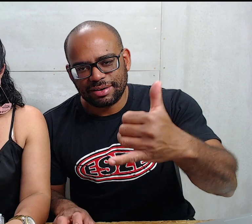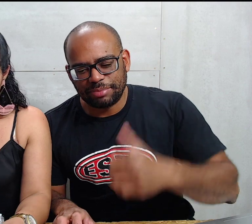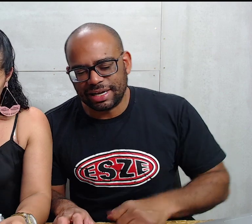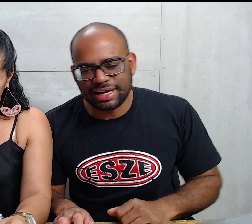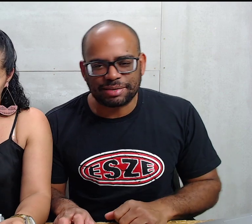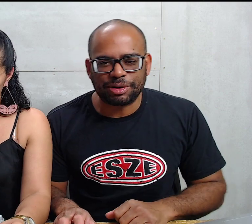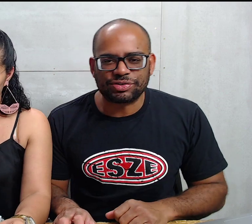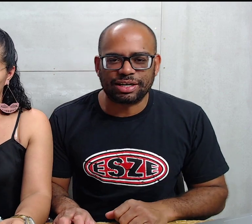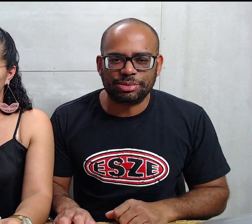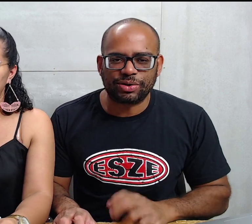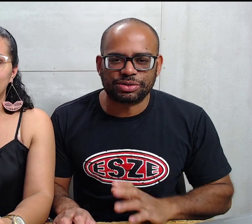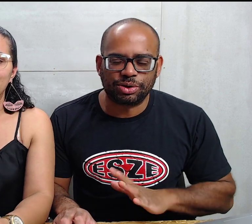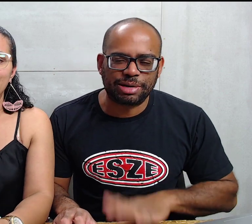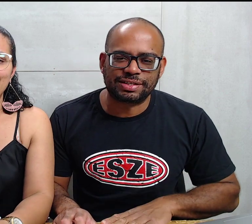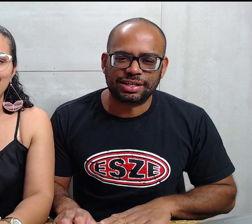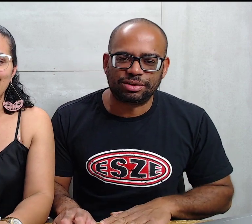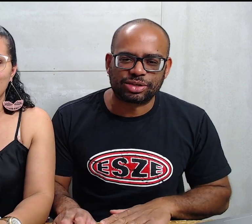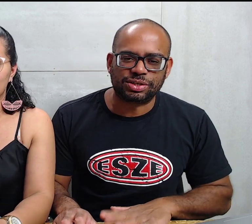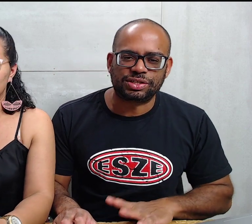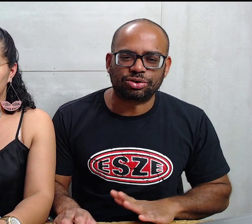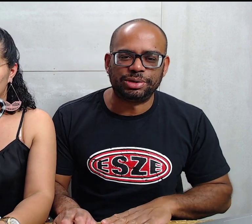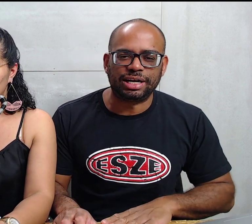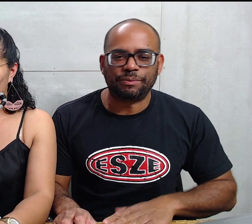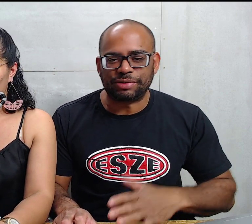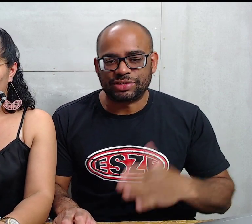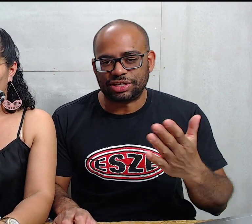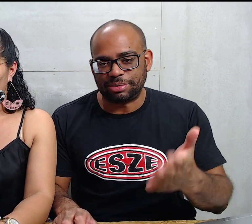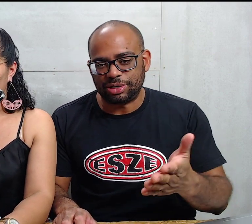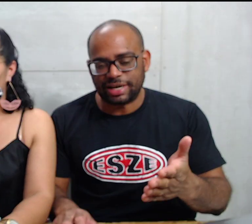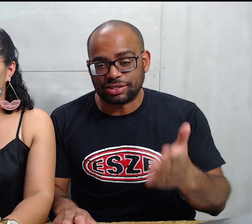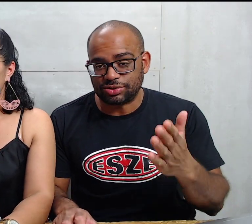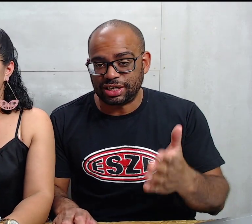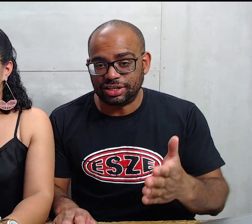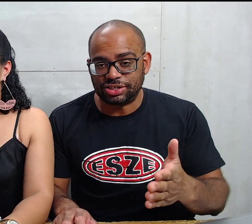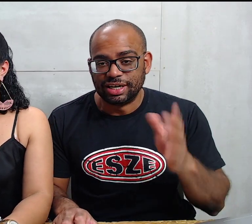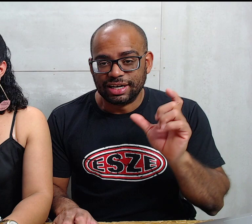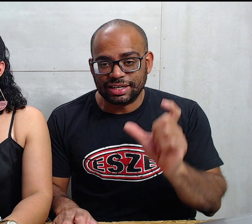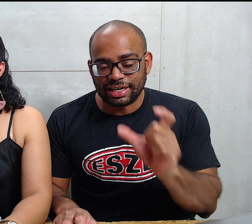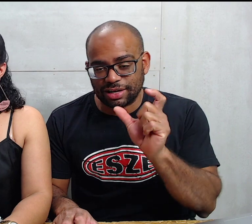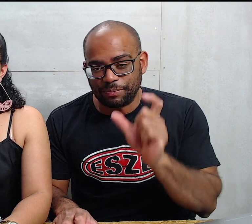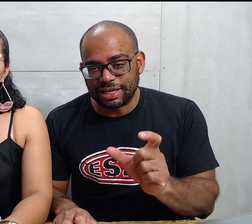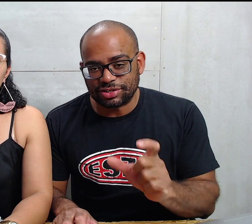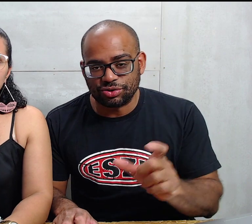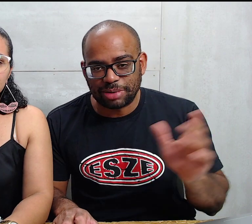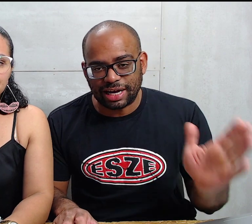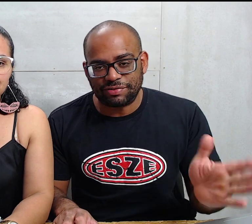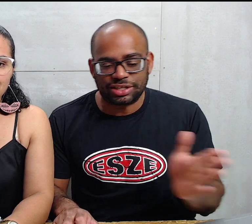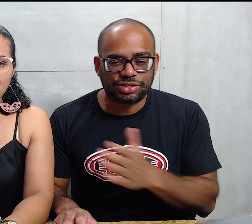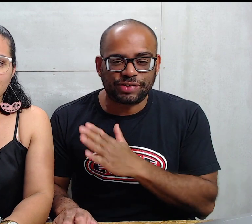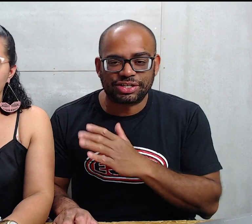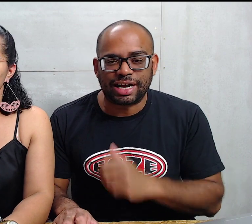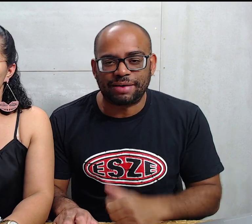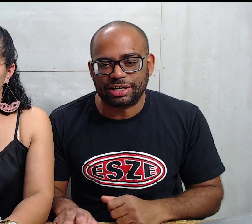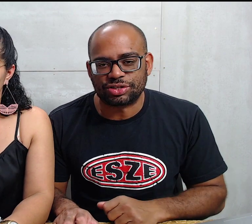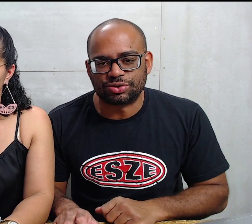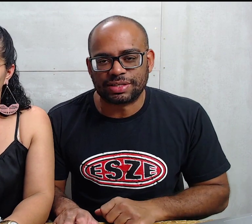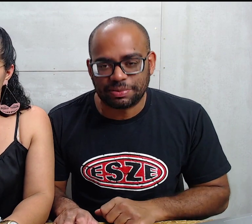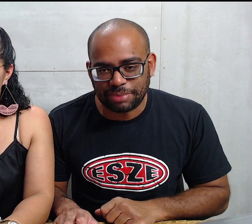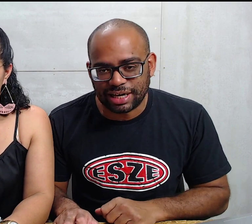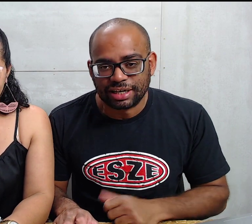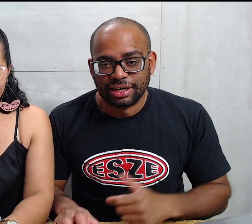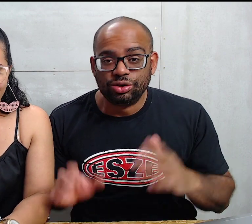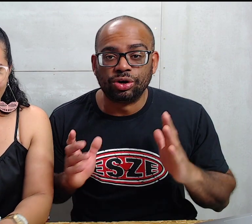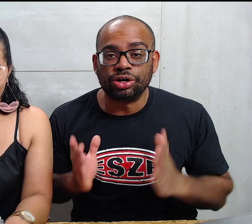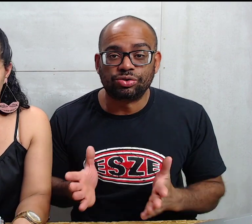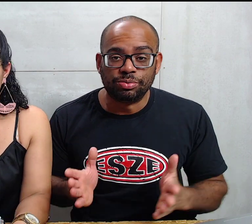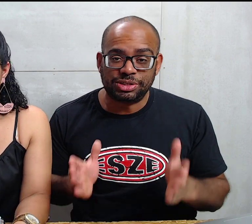E aí, beleza? Pra você que não me conhece, meu nome é Alessandro, mais conhecido como Negão. Pra você que já me conhece, é o seguinte. Esse daqui é um pedacinho de uma live que a gente faz diariamente às